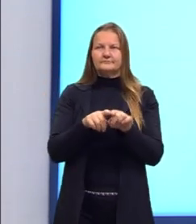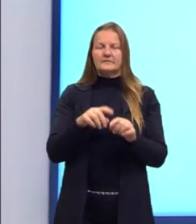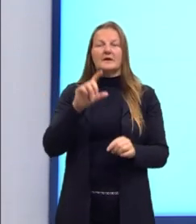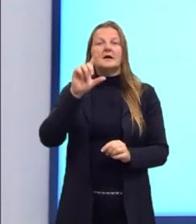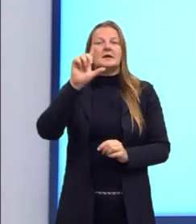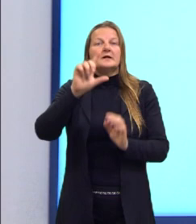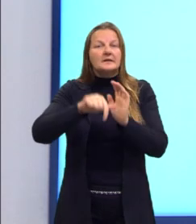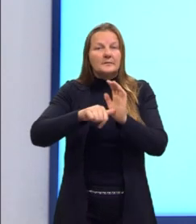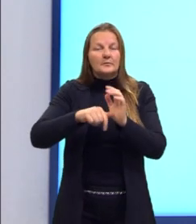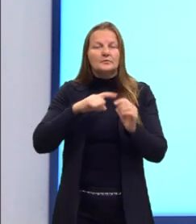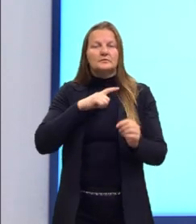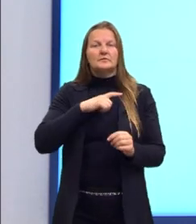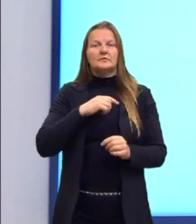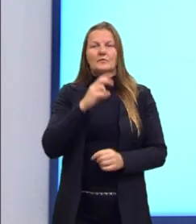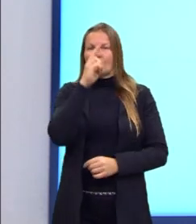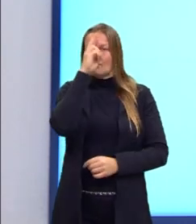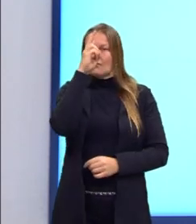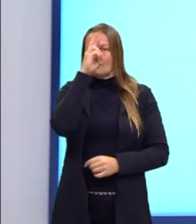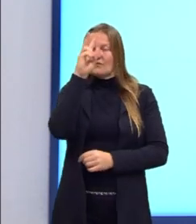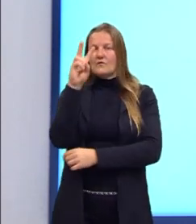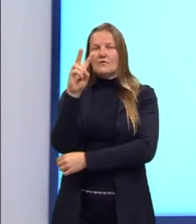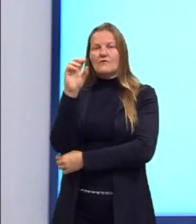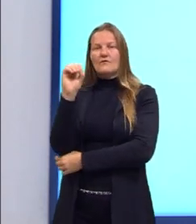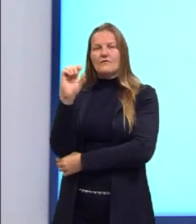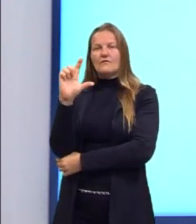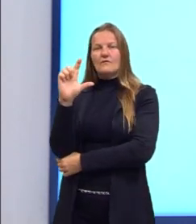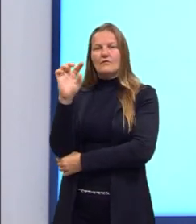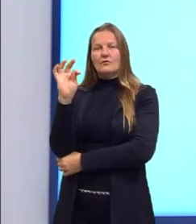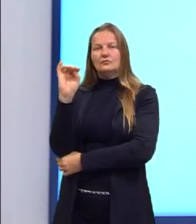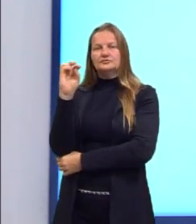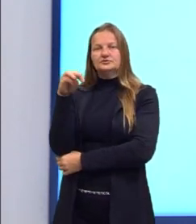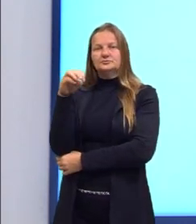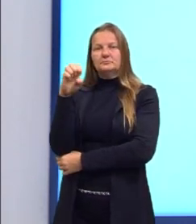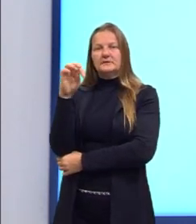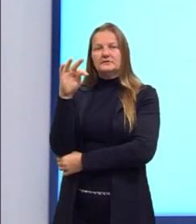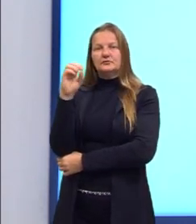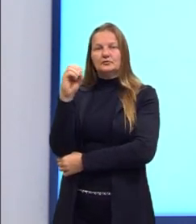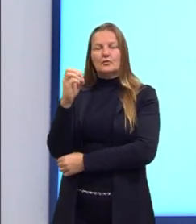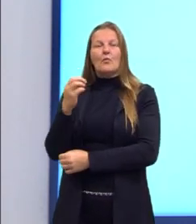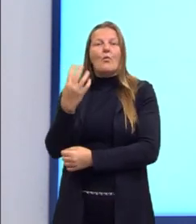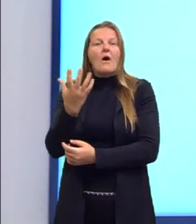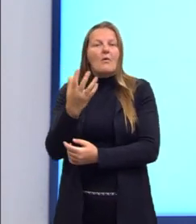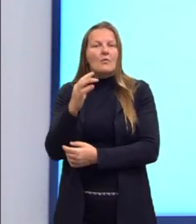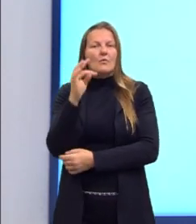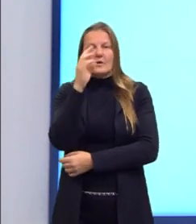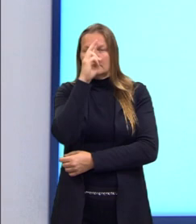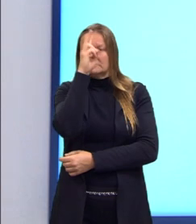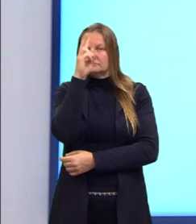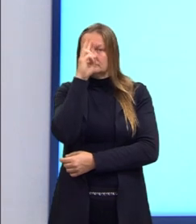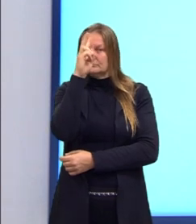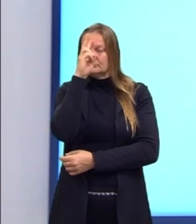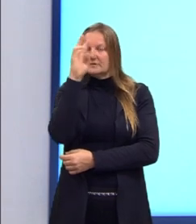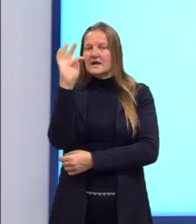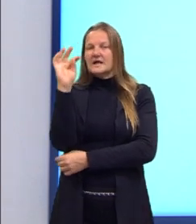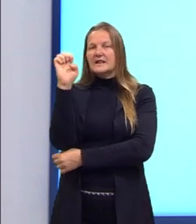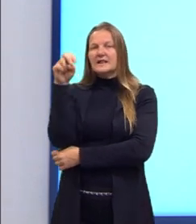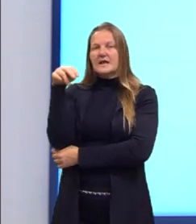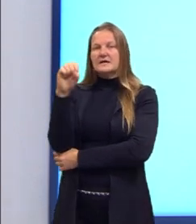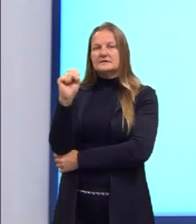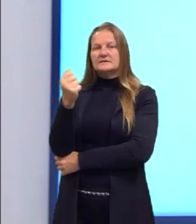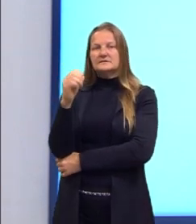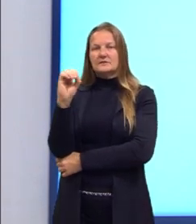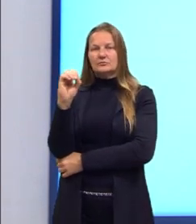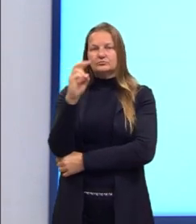depois eu tenho então um multímetro que é a medida então dá vontade em um tensão certo agora de